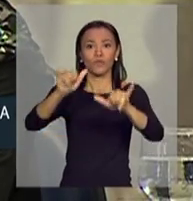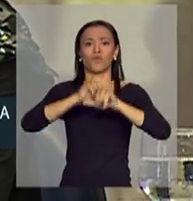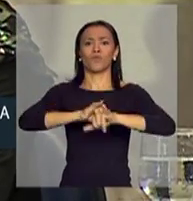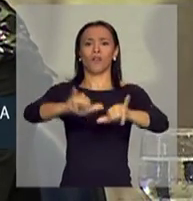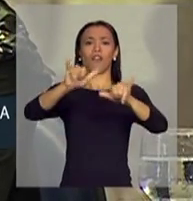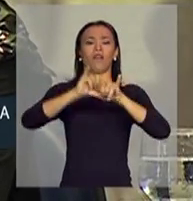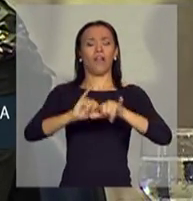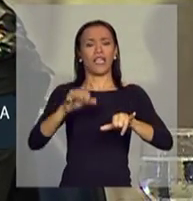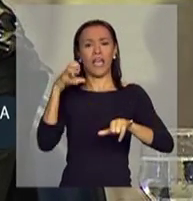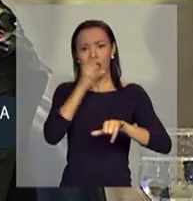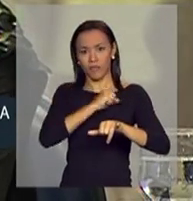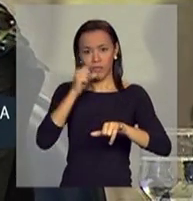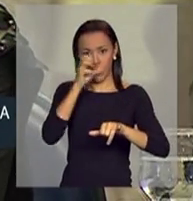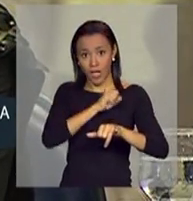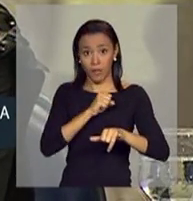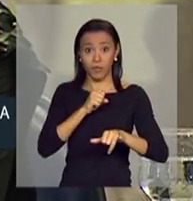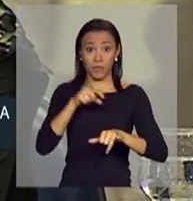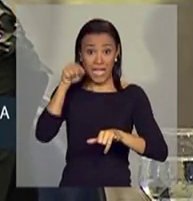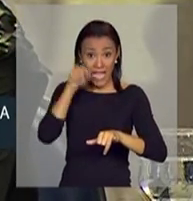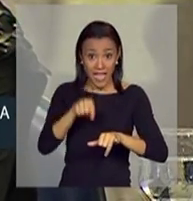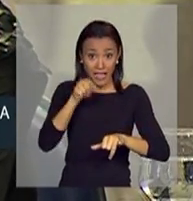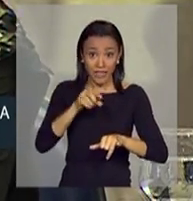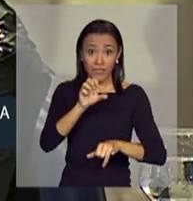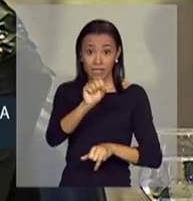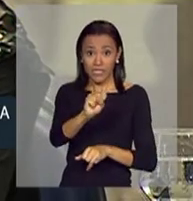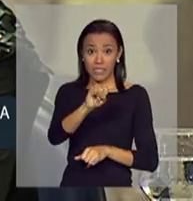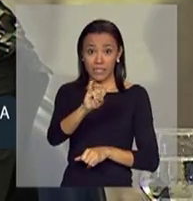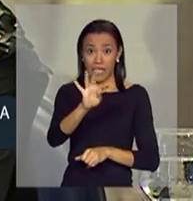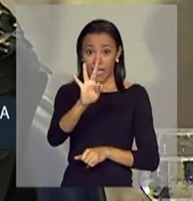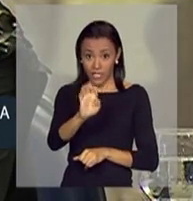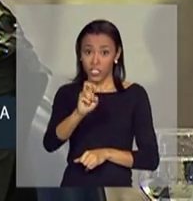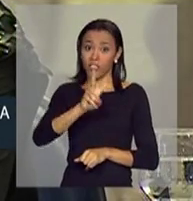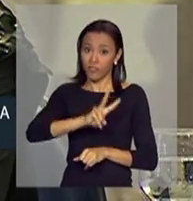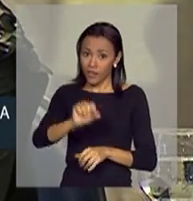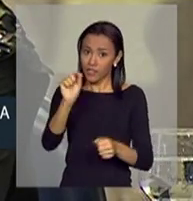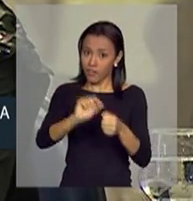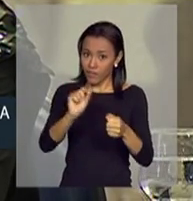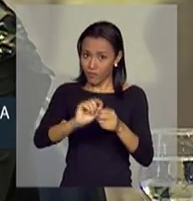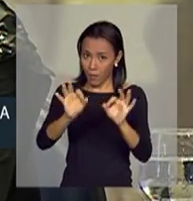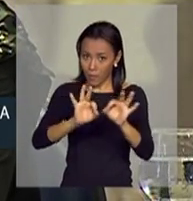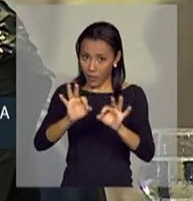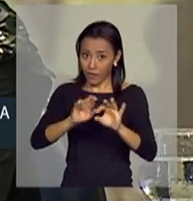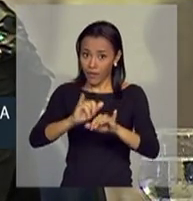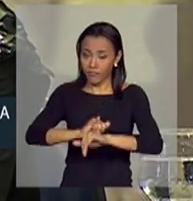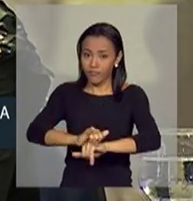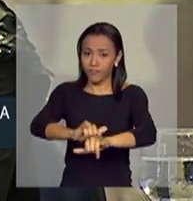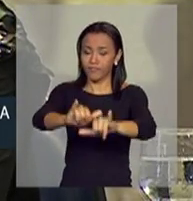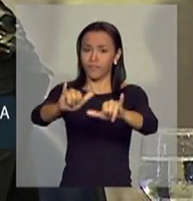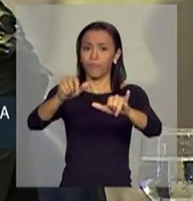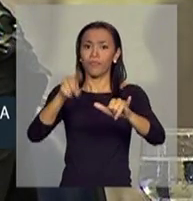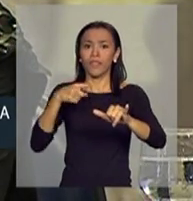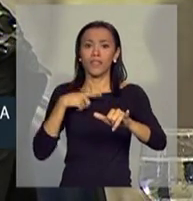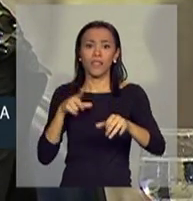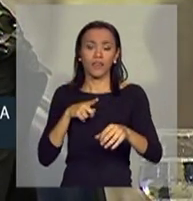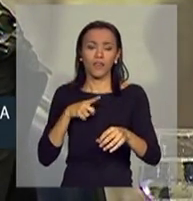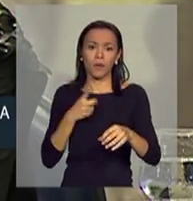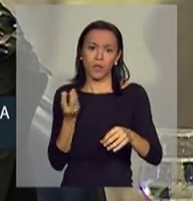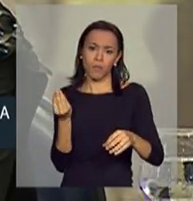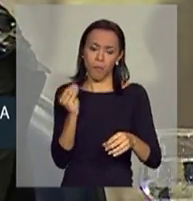que, rapidamente, a partir desse site que vai sair, que tem uma atualização feita com uma participação